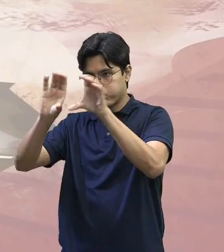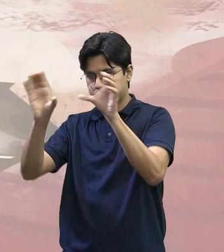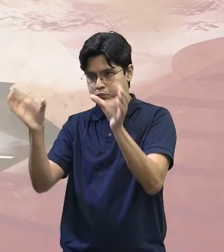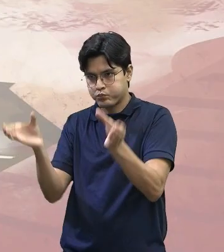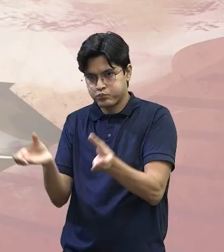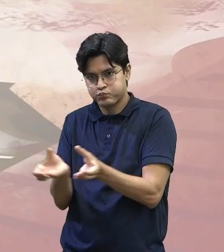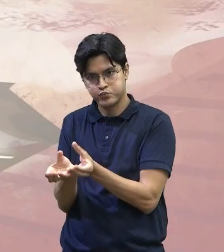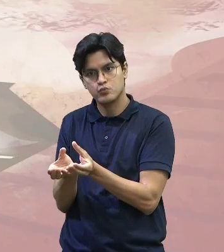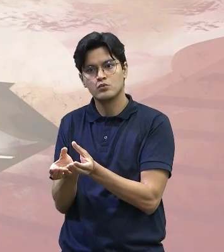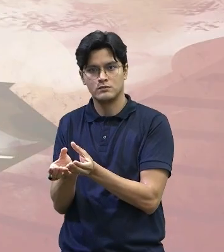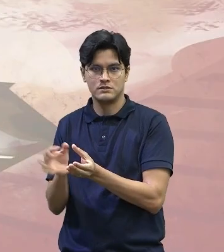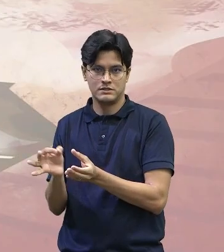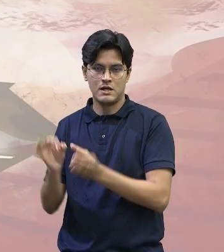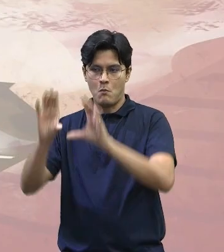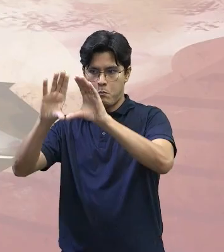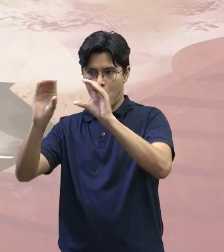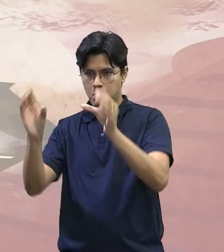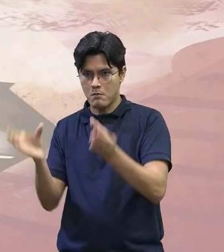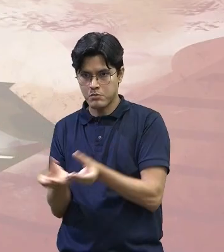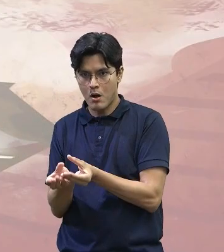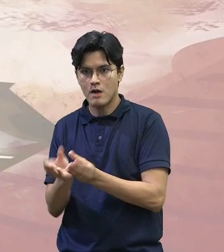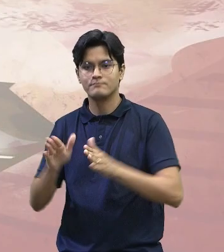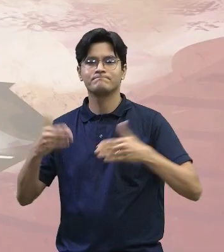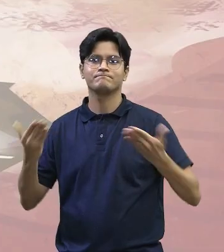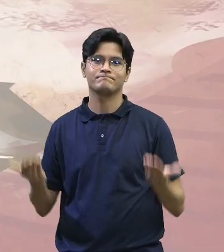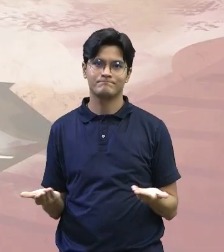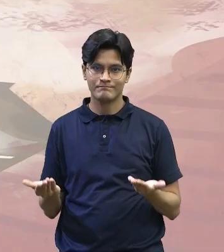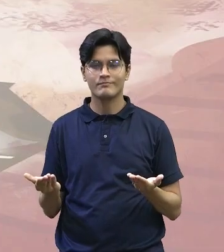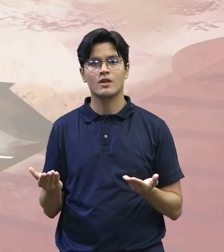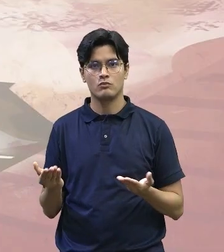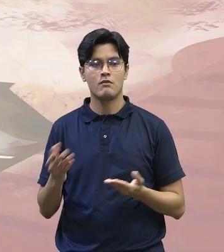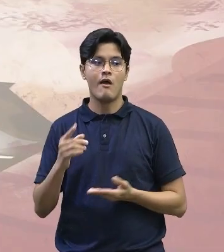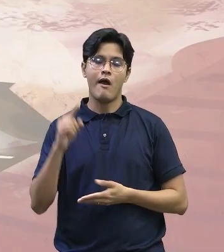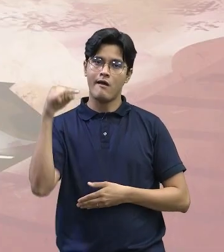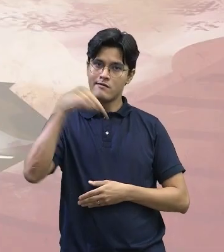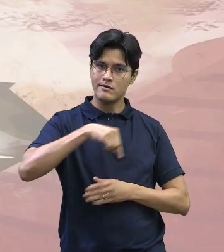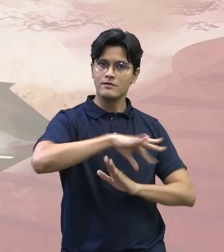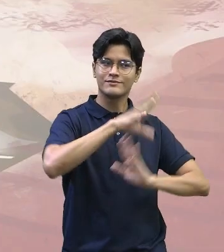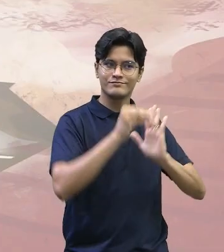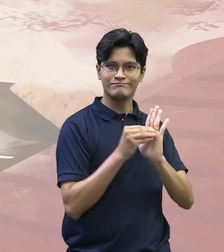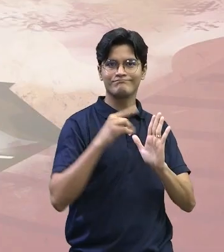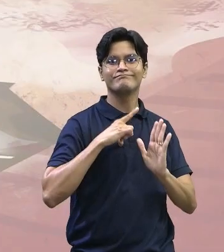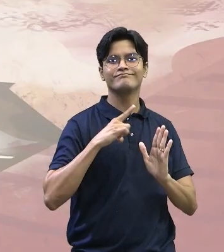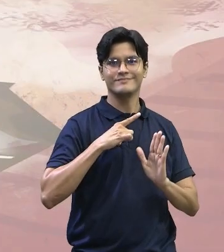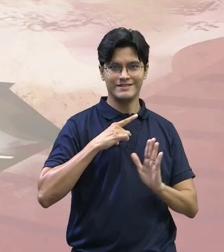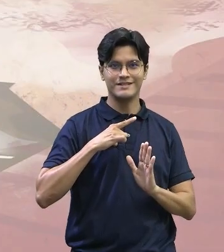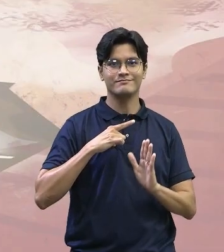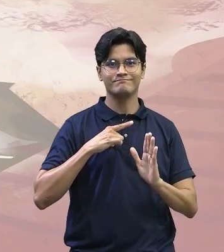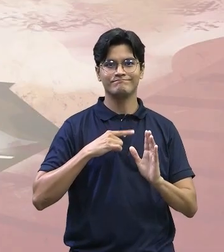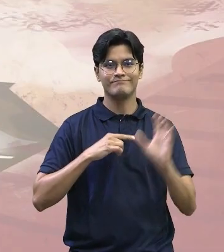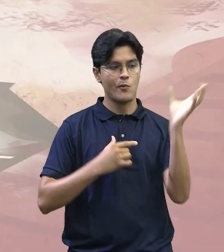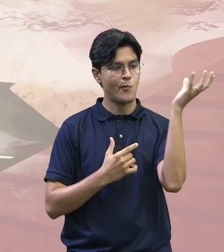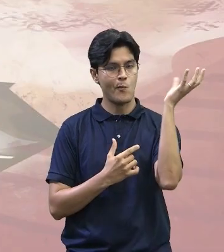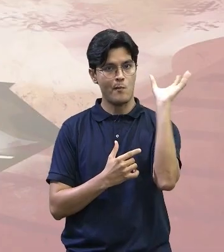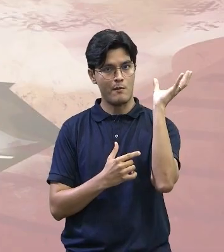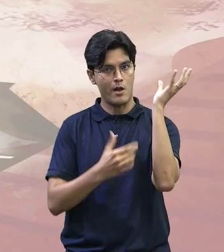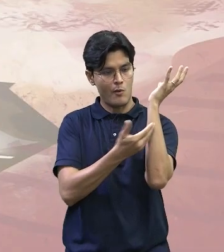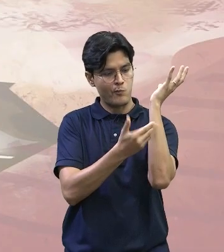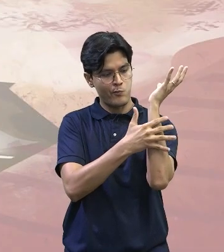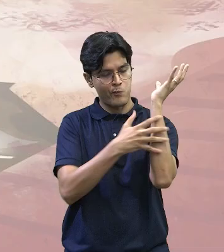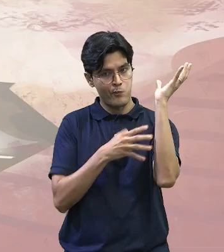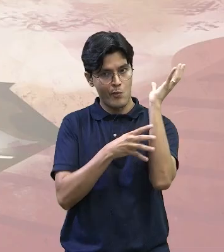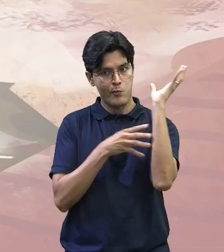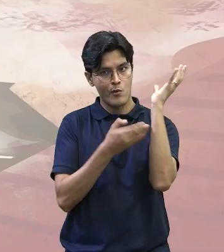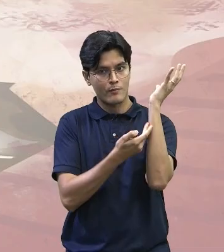Então os olhos do mundo se voltaram para cá, para esse produto, e basicamente quem trabalhava na extração do látex era o